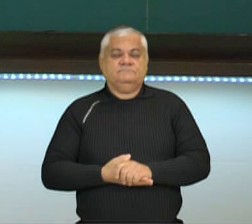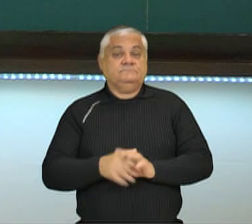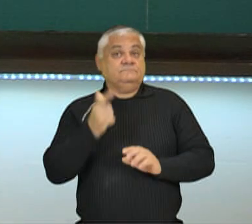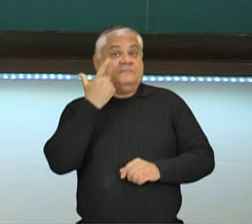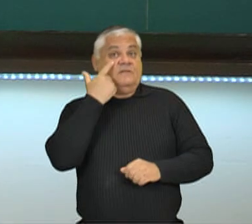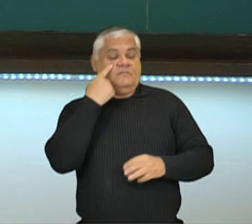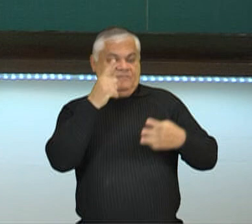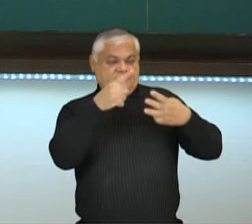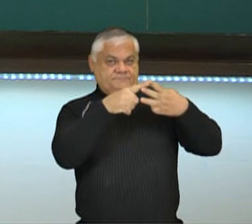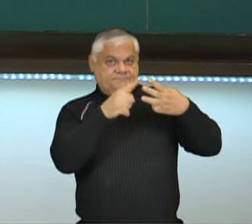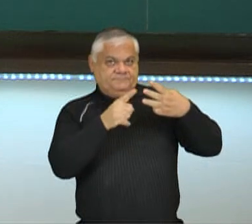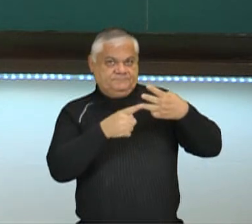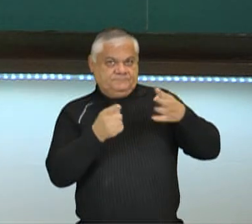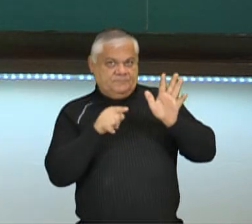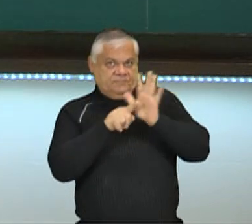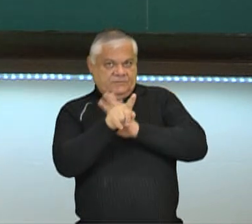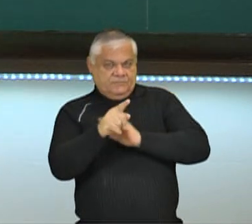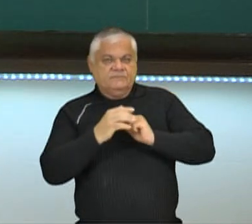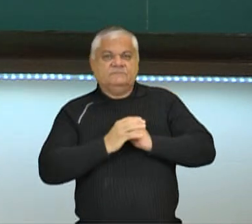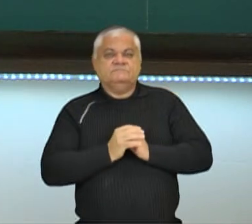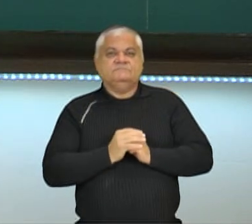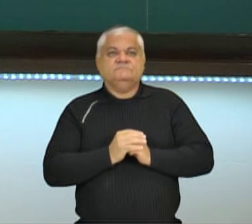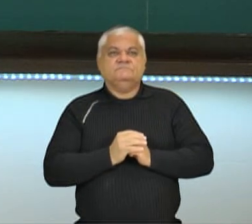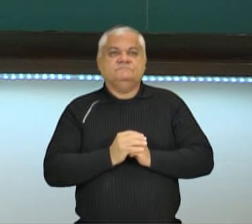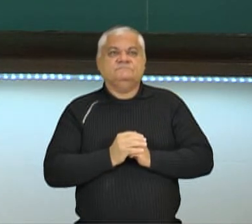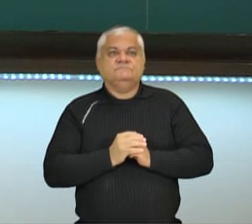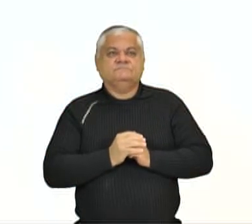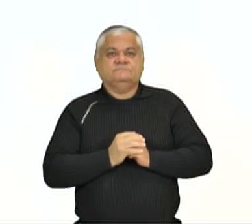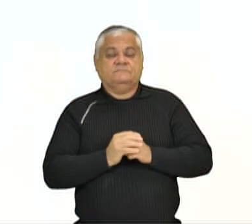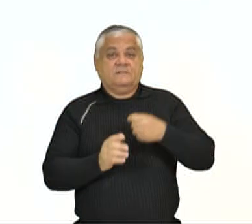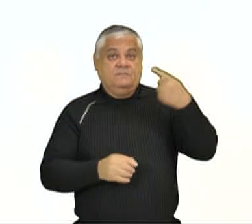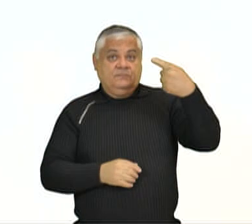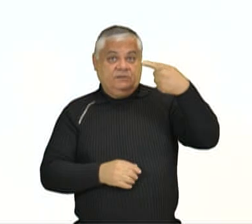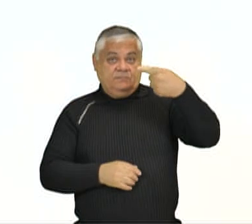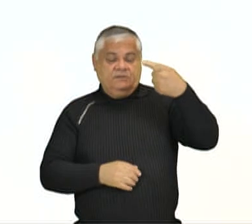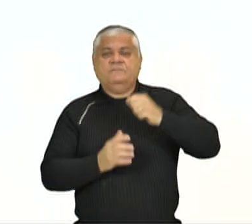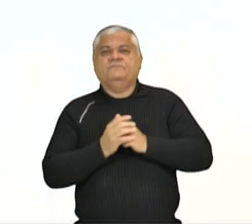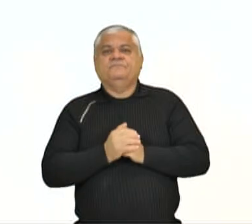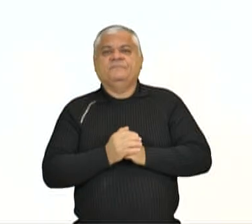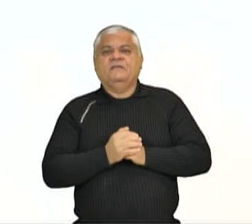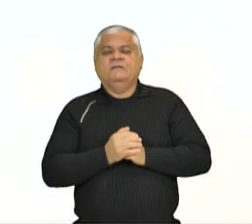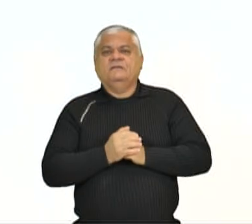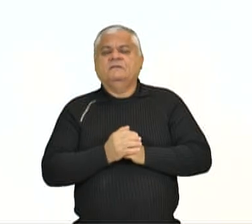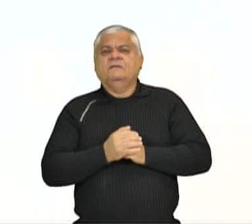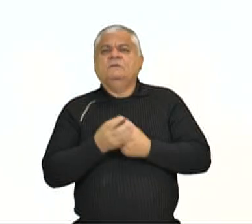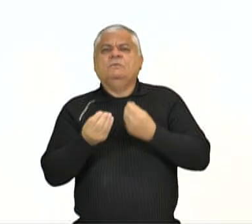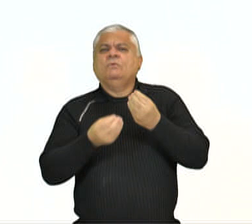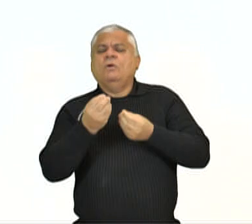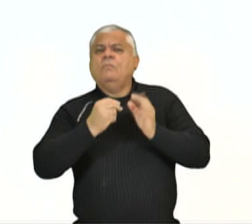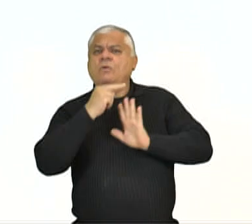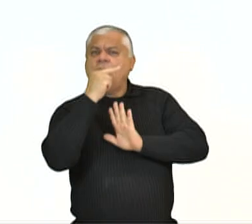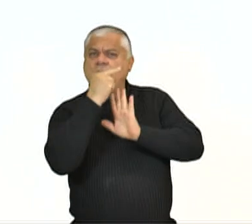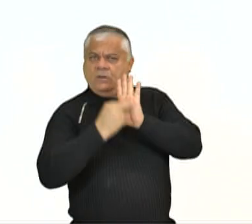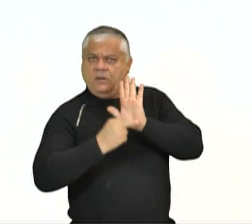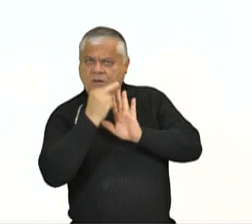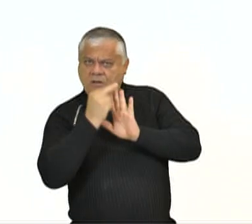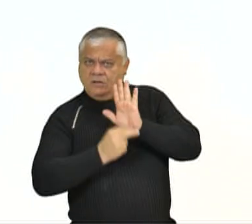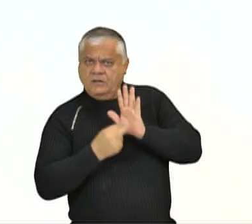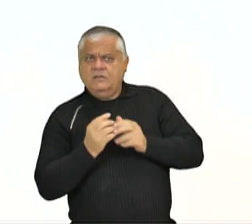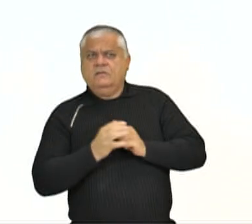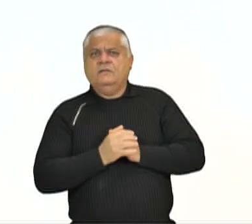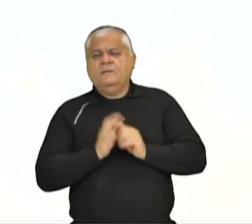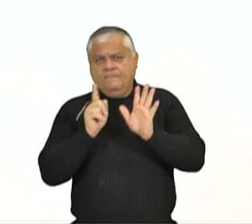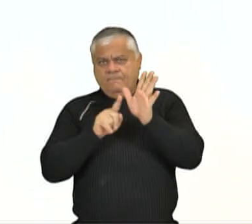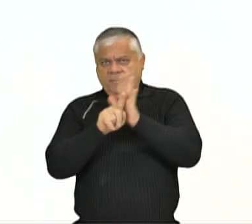Vamos corrigir então aqui as nossas perguntinhas, pessoal. Number one, according to the text, why do the prisoners save